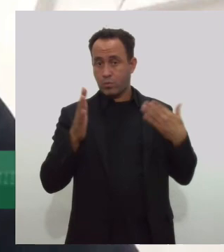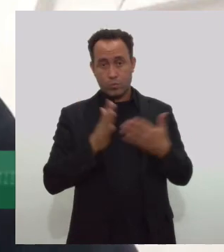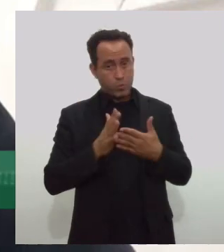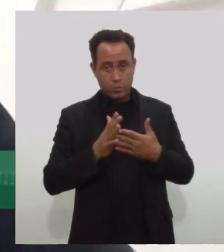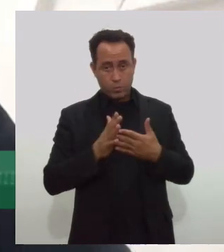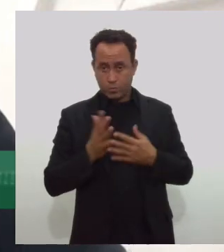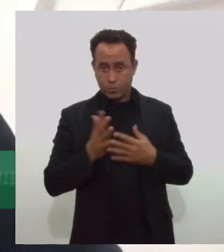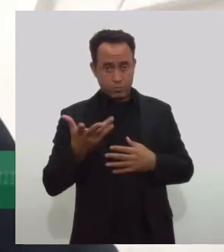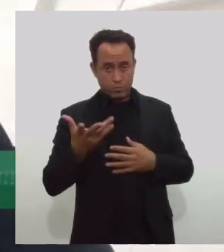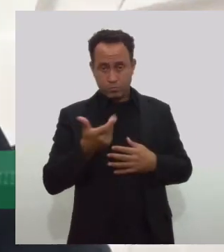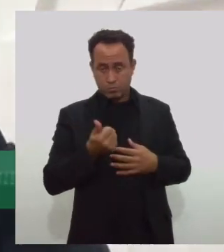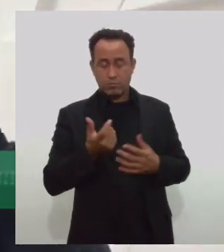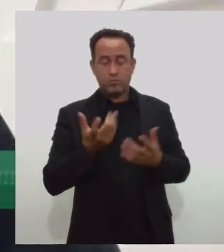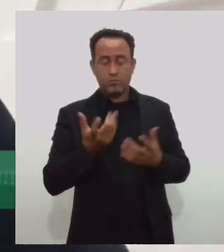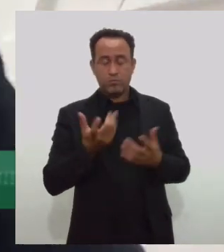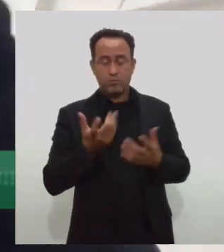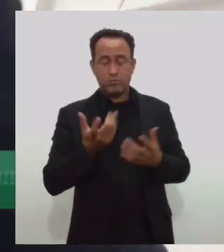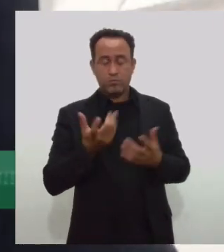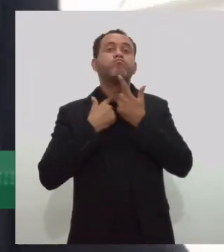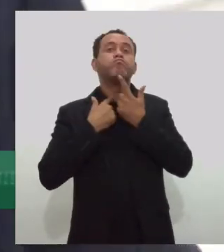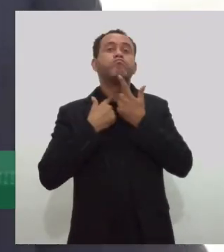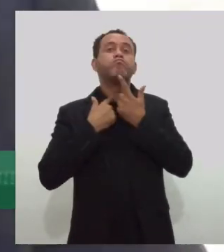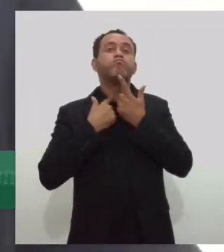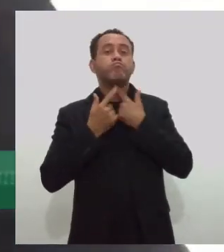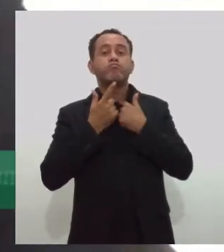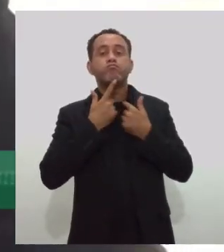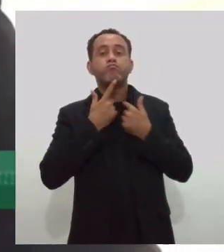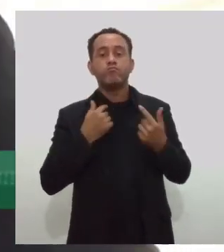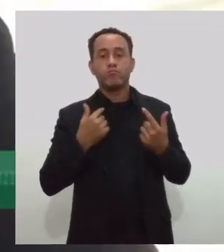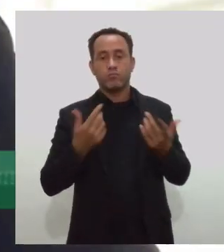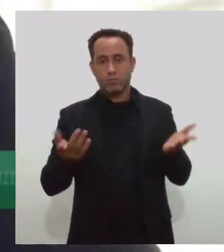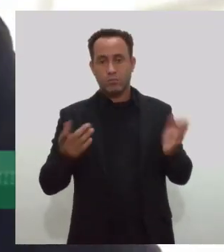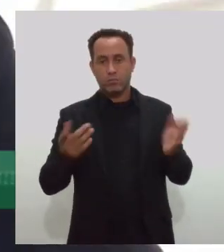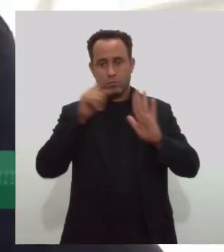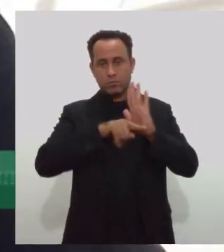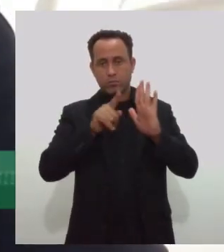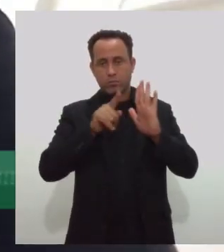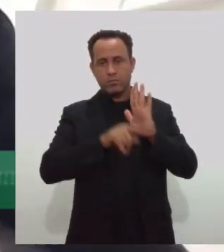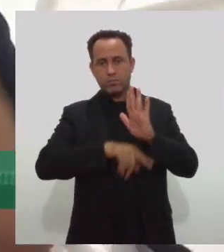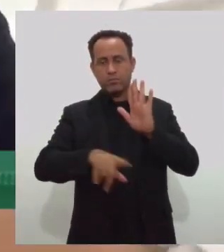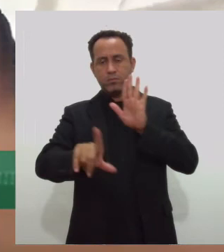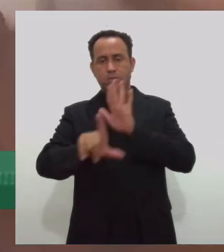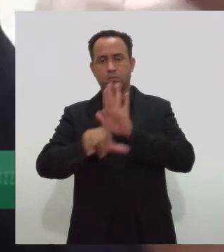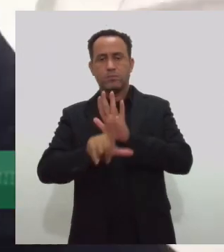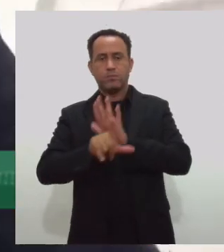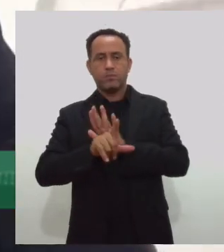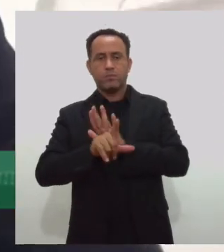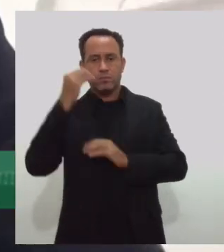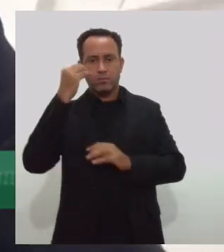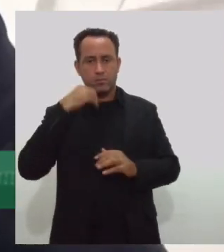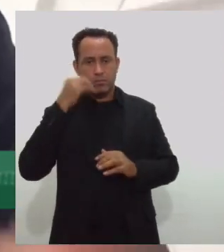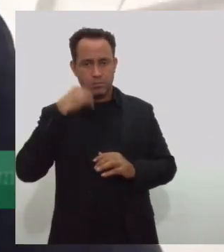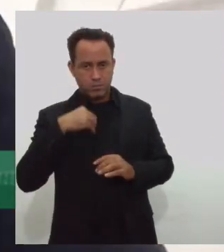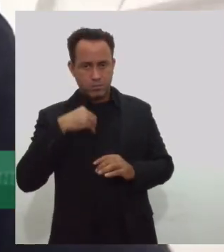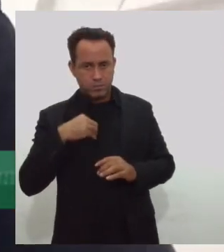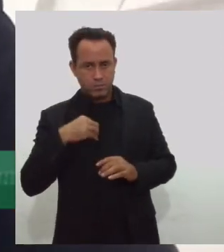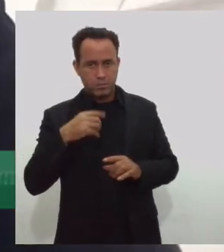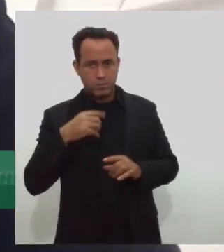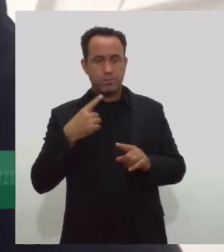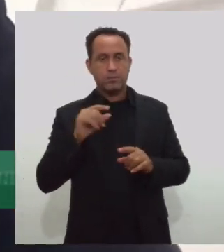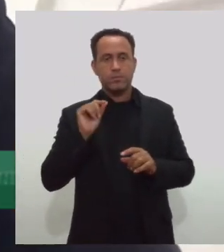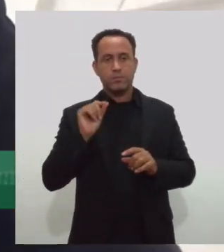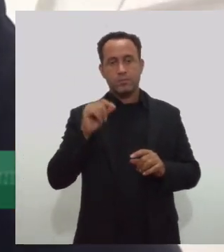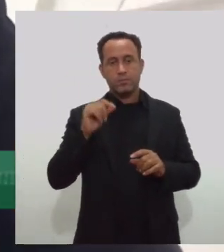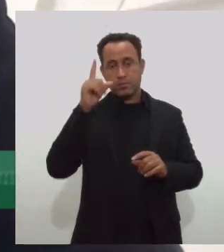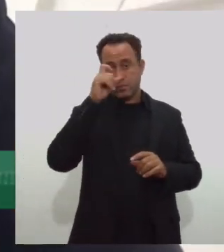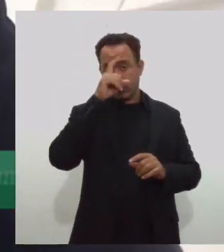tinham interesse num certo enfraquecimento dessa lei de improbidade para, por que não dizer, dificultar